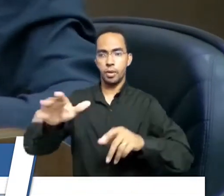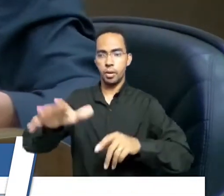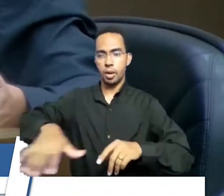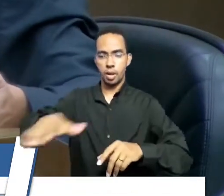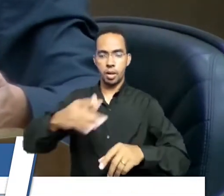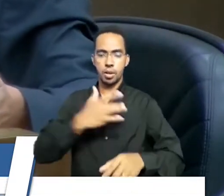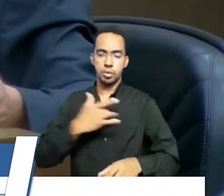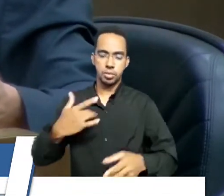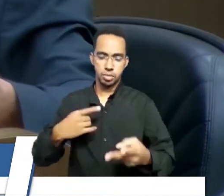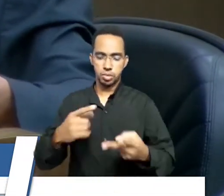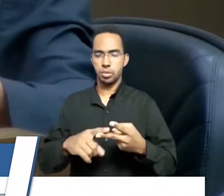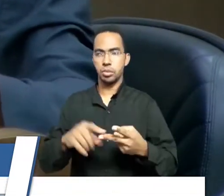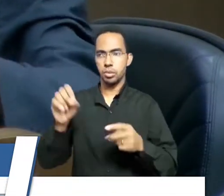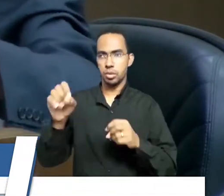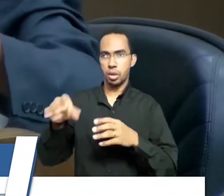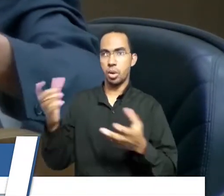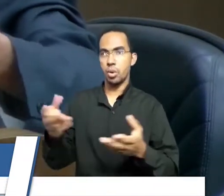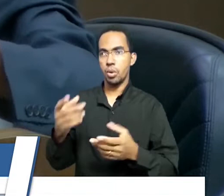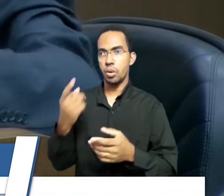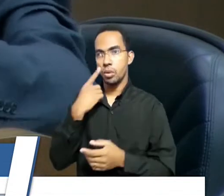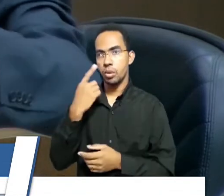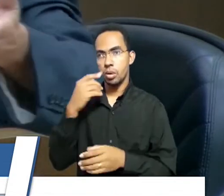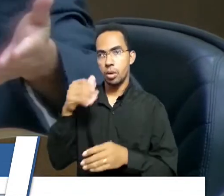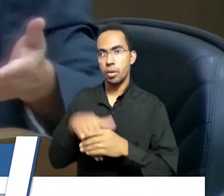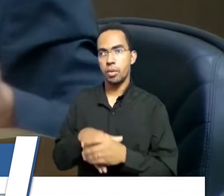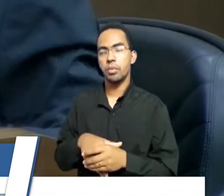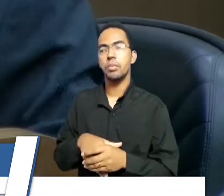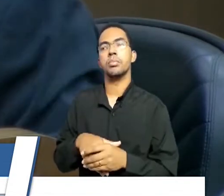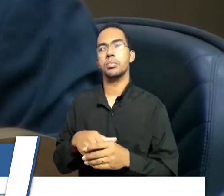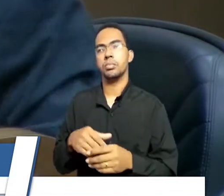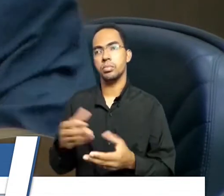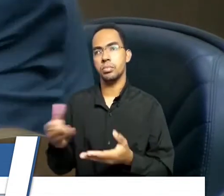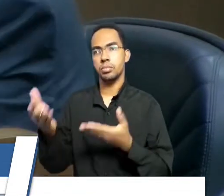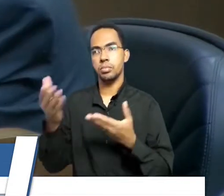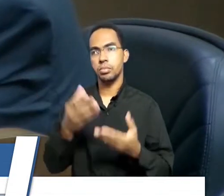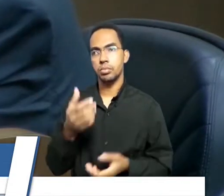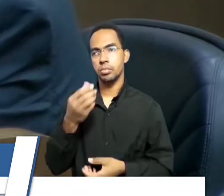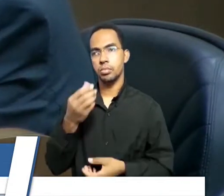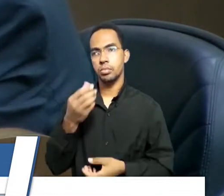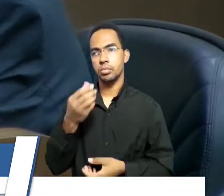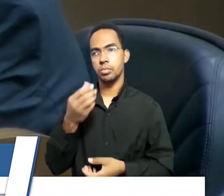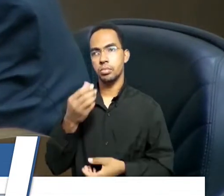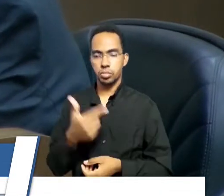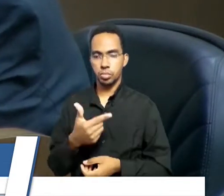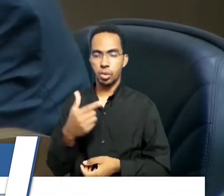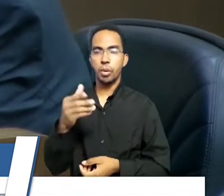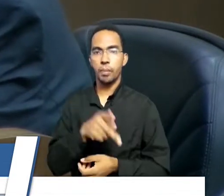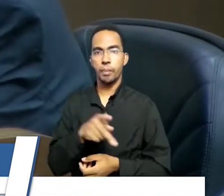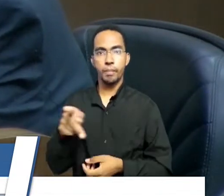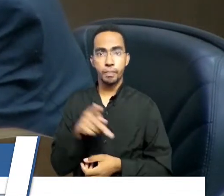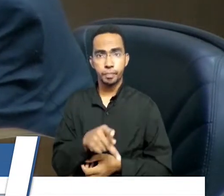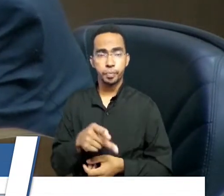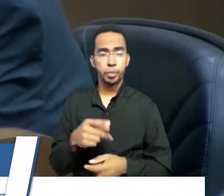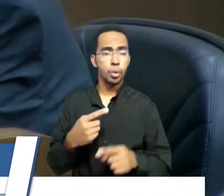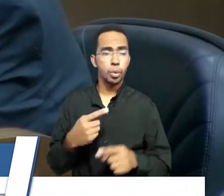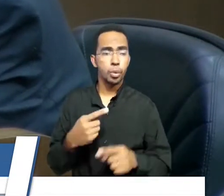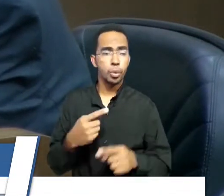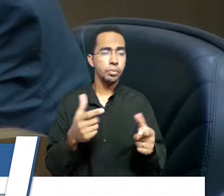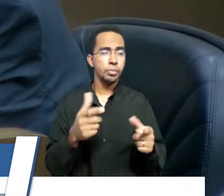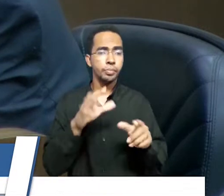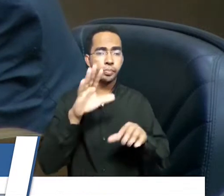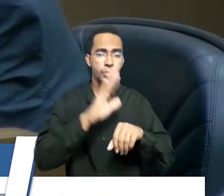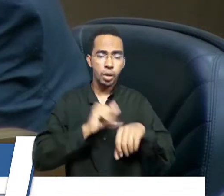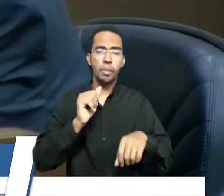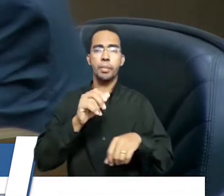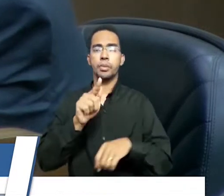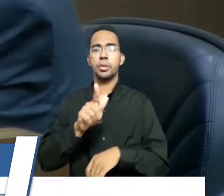mesmo, nós acabamos de votar, fazer um chamamento de 32 professores. E por que não chamar para a Guarda Civil? A Guarda